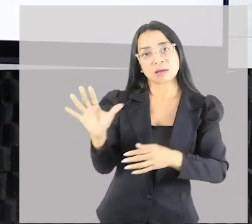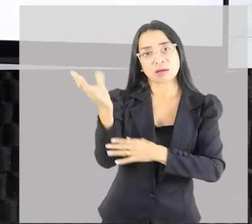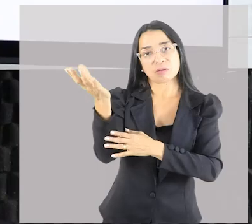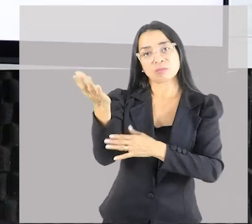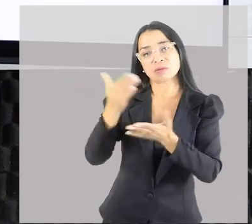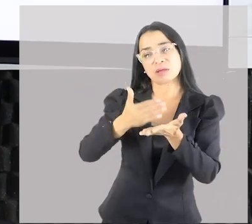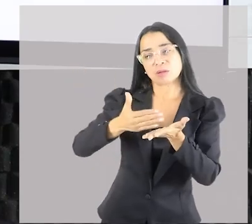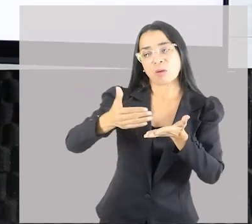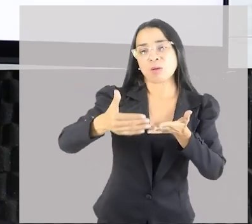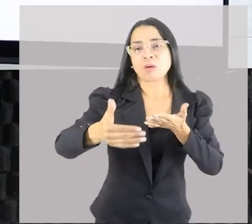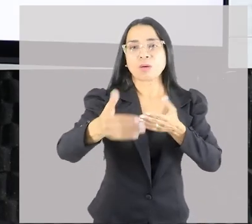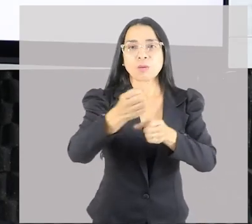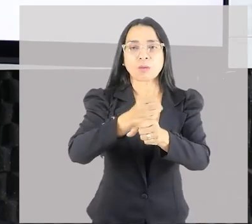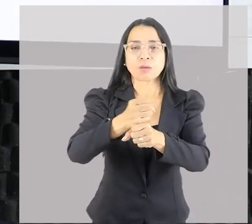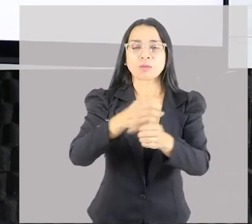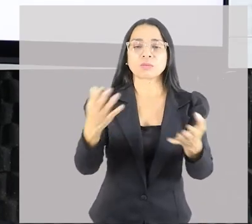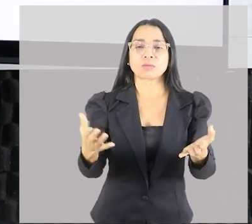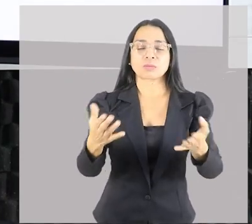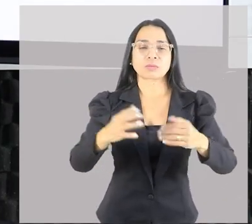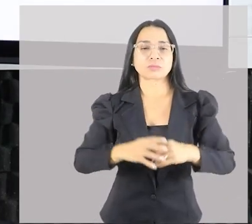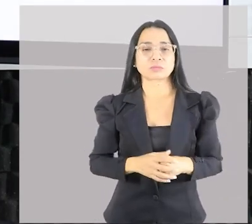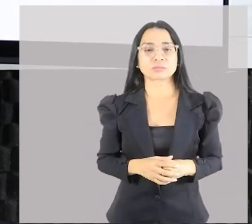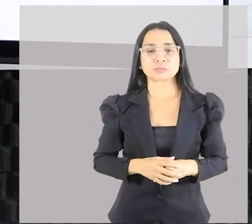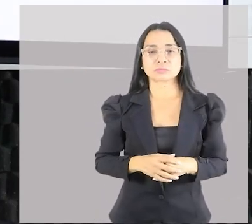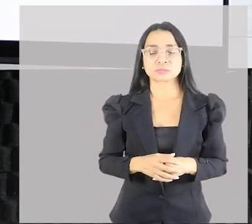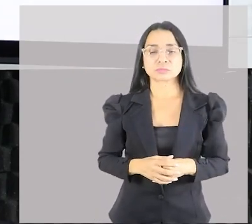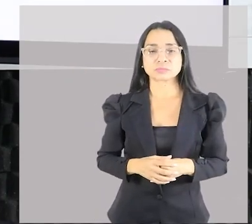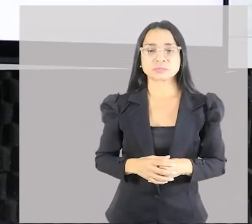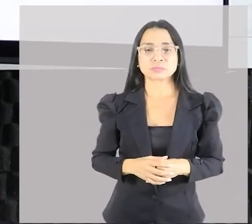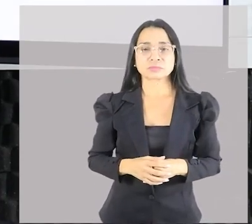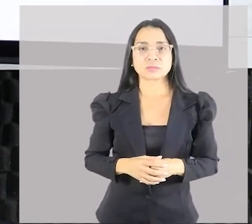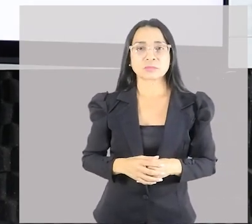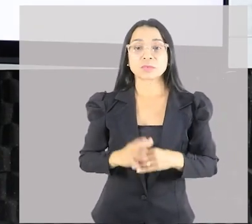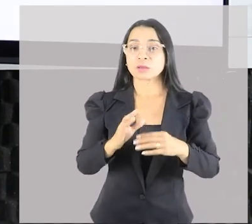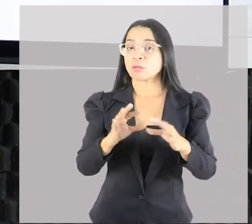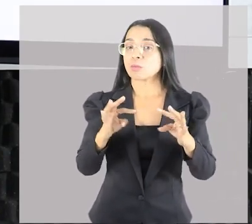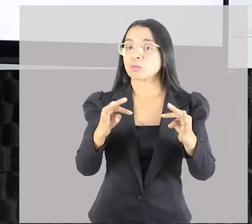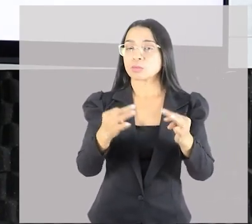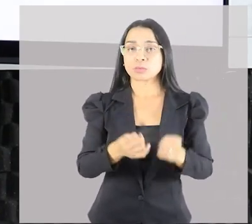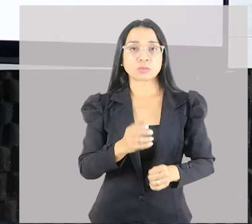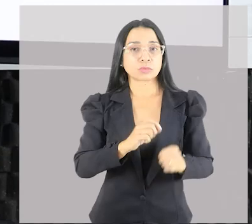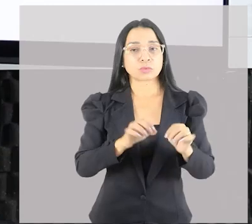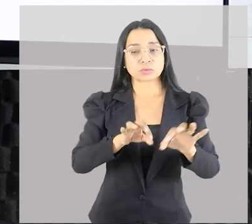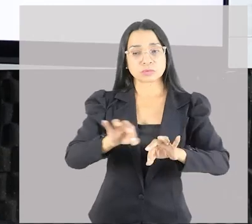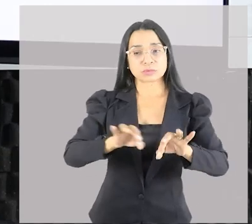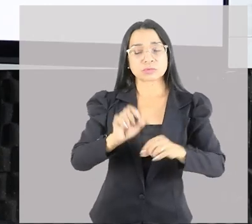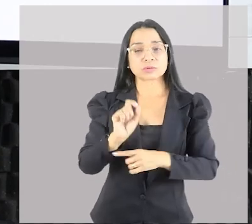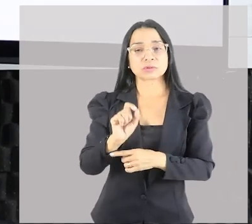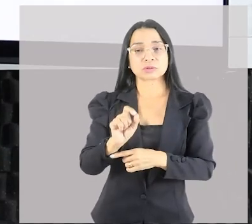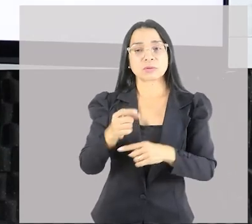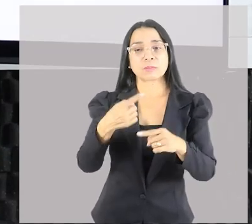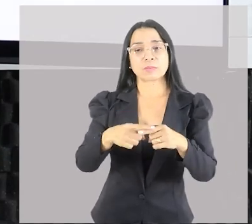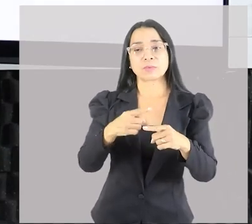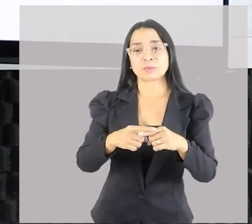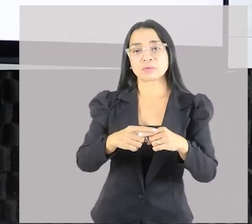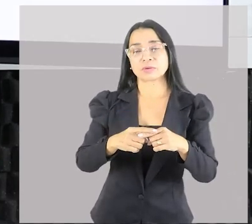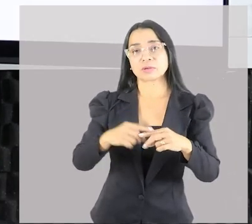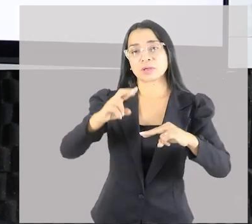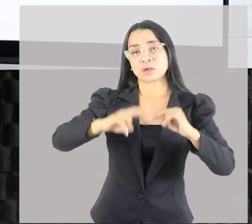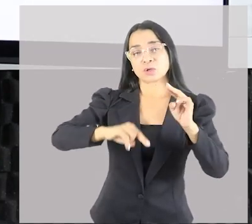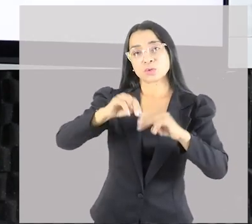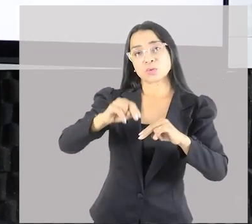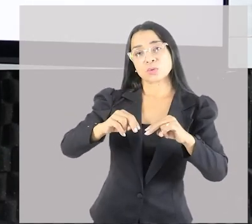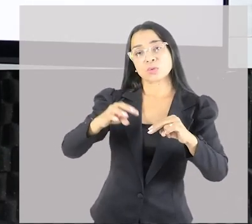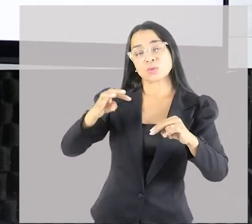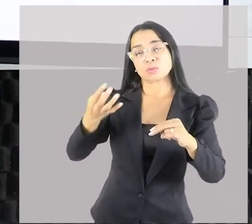do mês de julho, depois do mês das festas juninas. Não são todos que funcionam assim, certo? Até porque julho, em função do